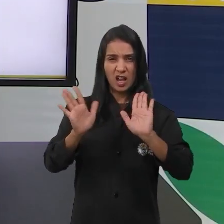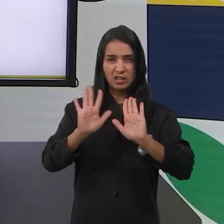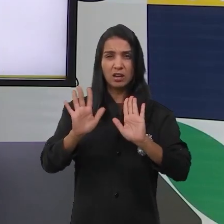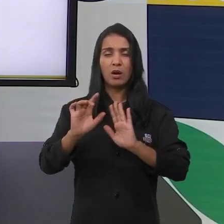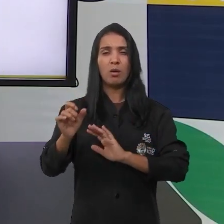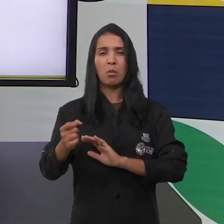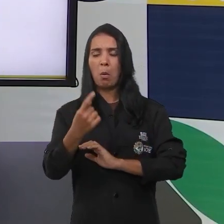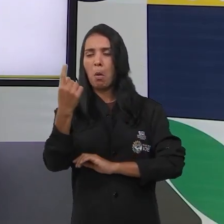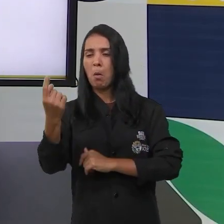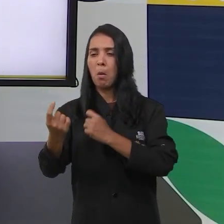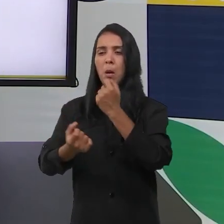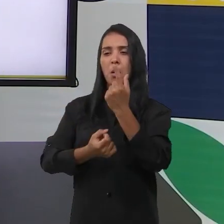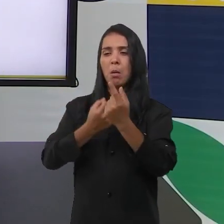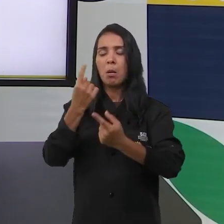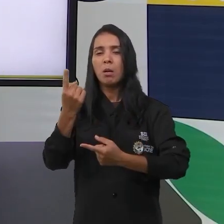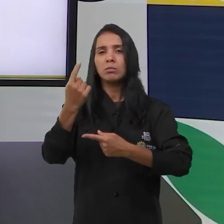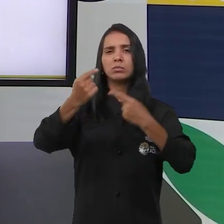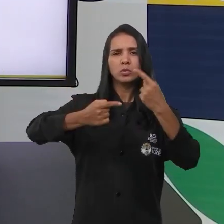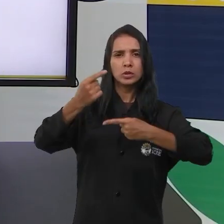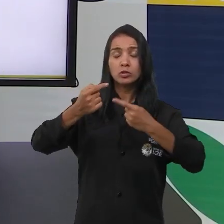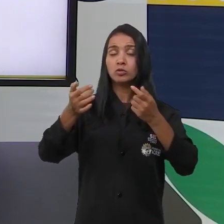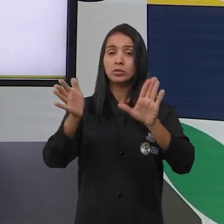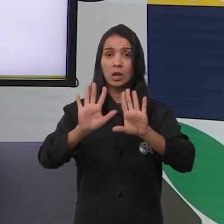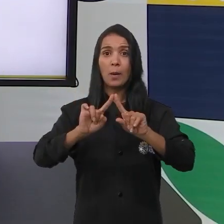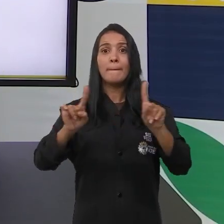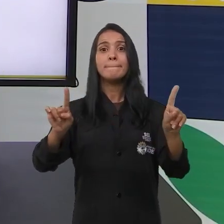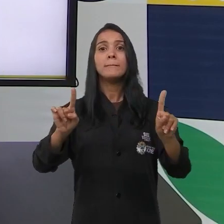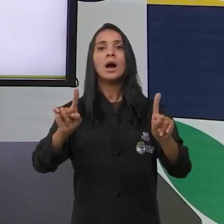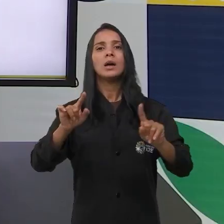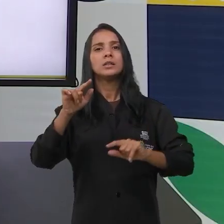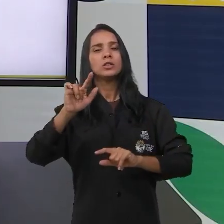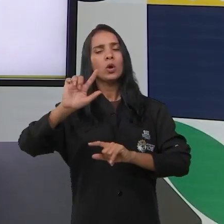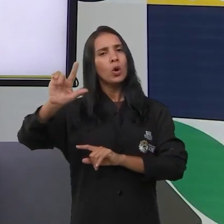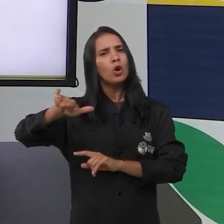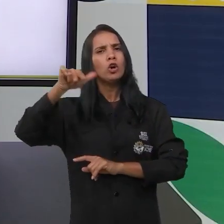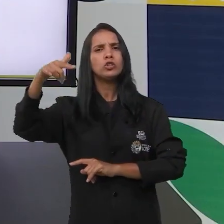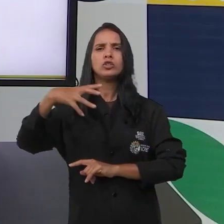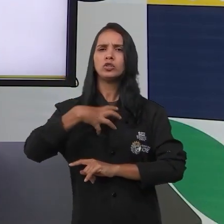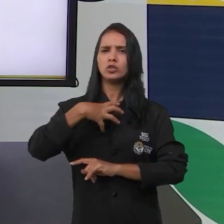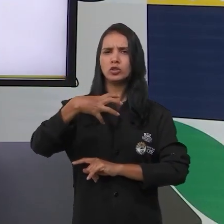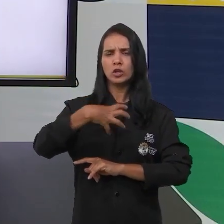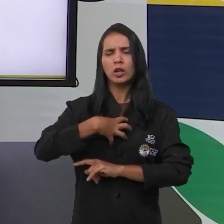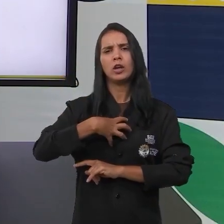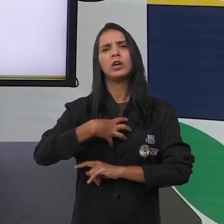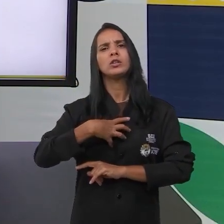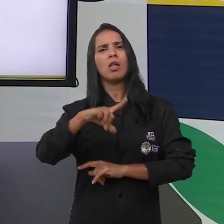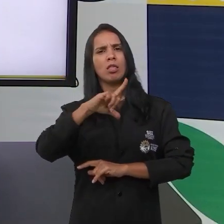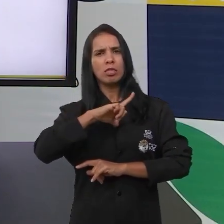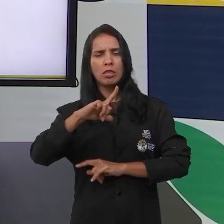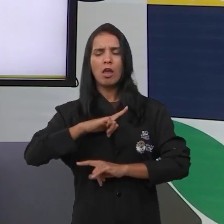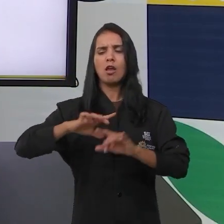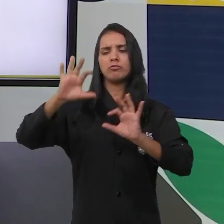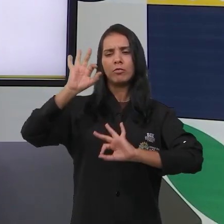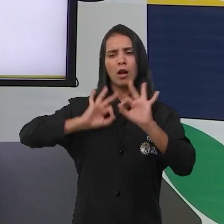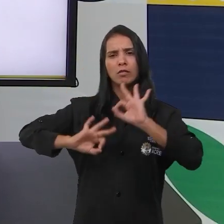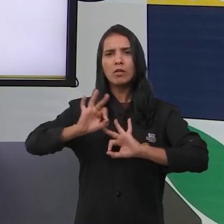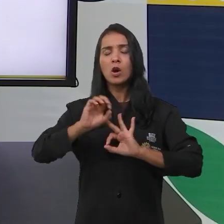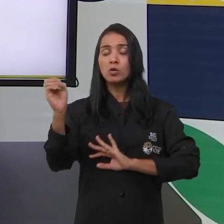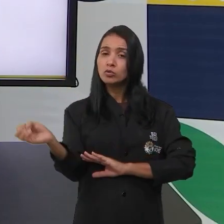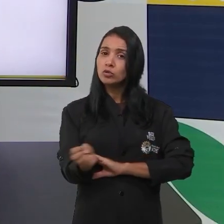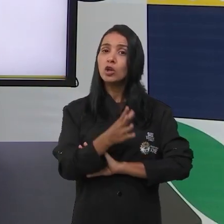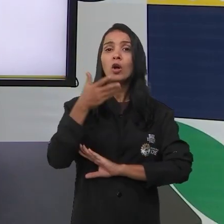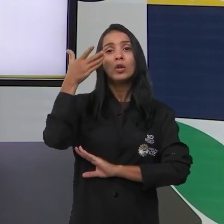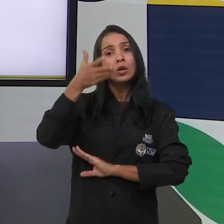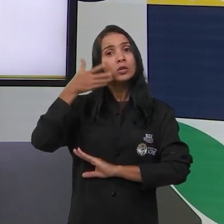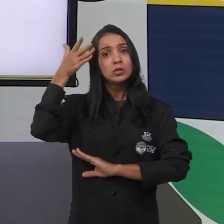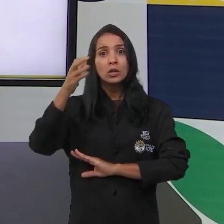essas características, tá? Não importa o país, mas de uma outra forma, com uma outra roupagem, um novo discurso. Hoje